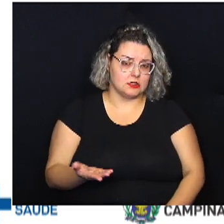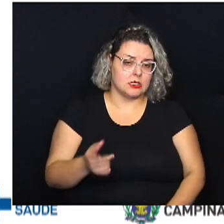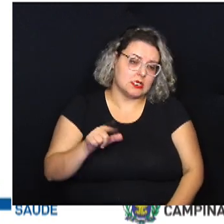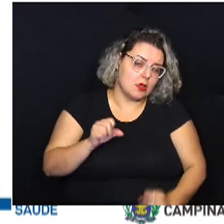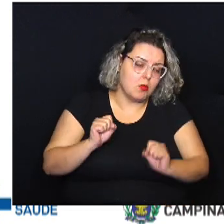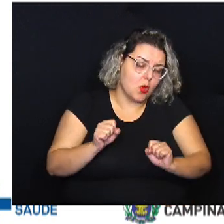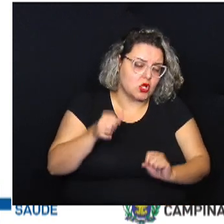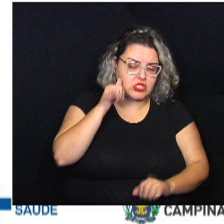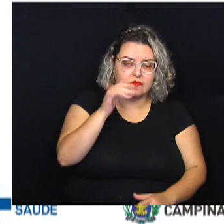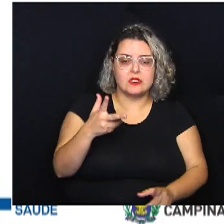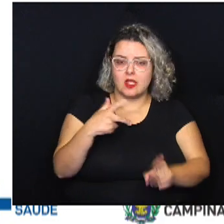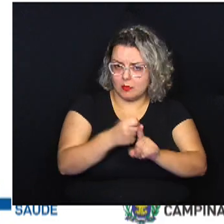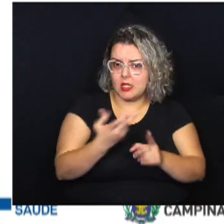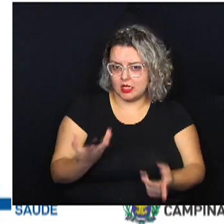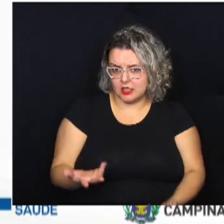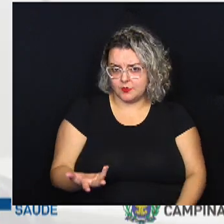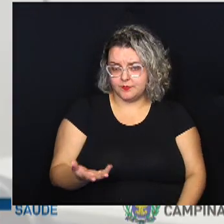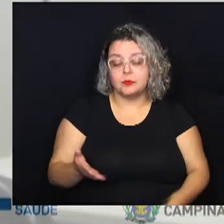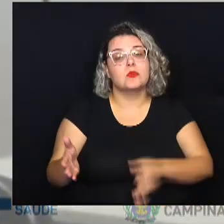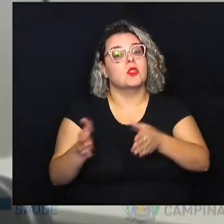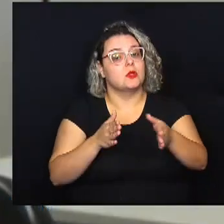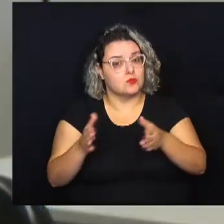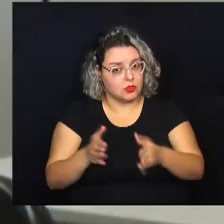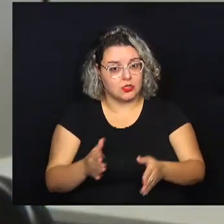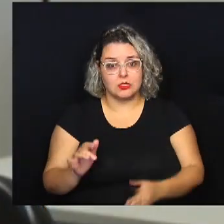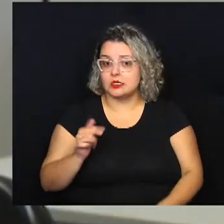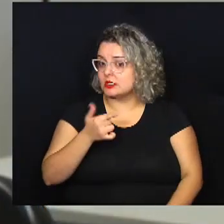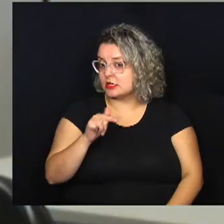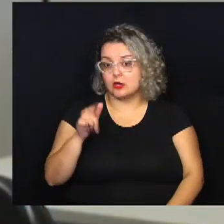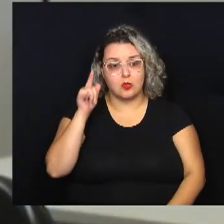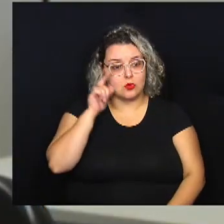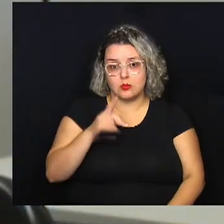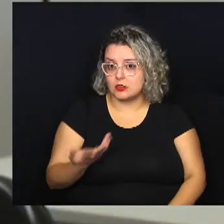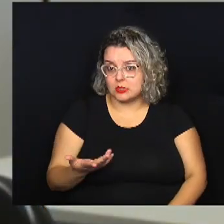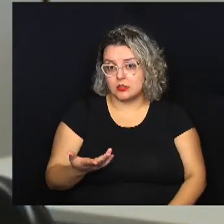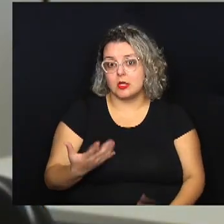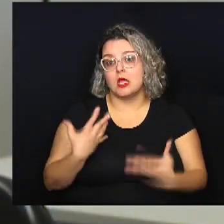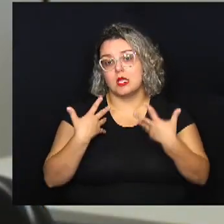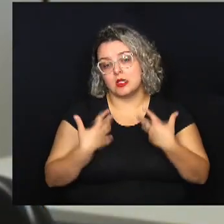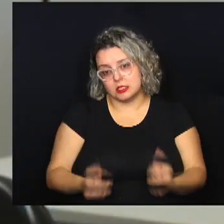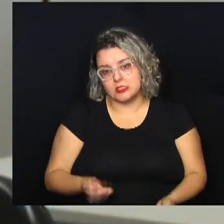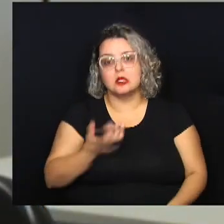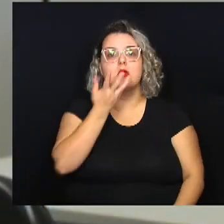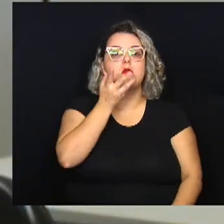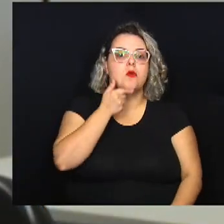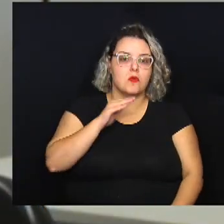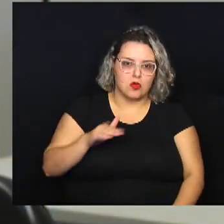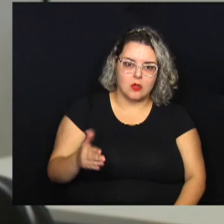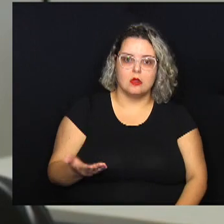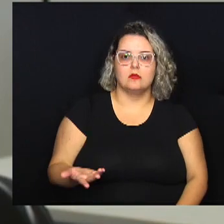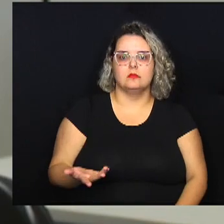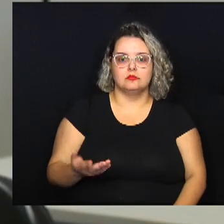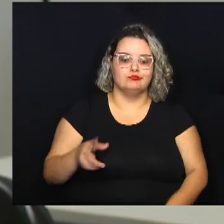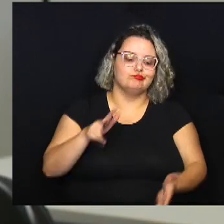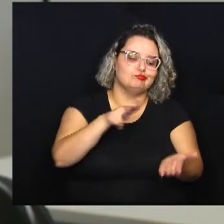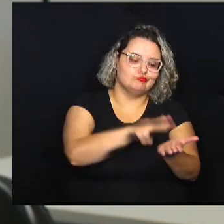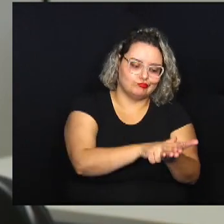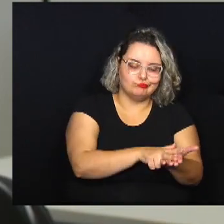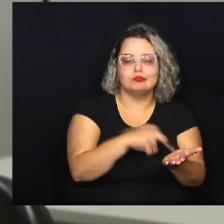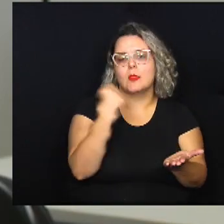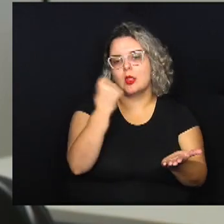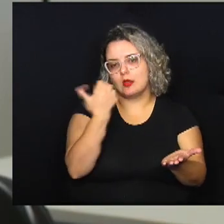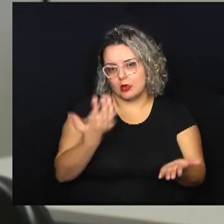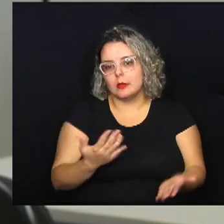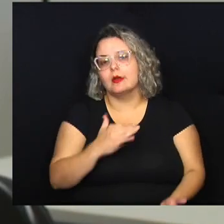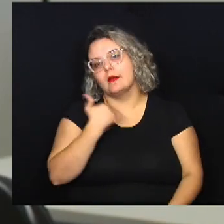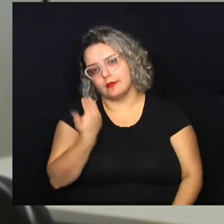né, pela vacina. Então, neste momento, a gente não consegue admitir que uma criança seja internada com caso grave, que venha